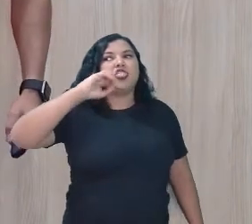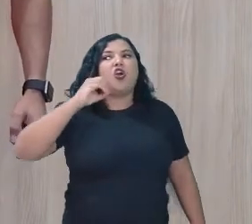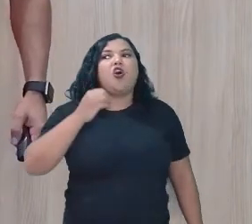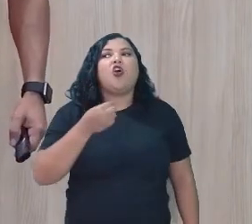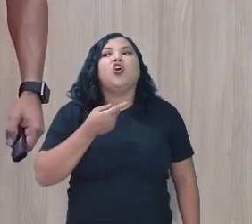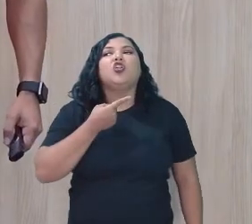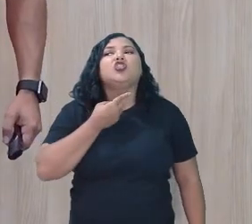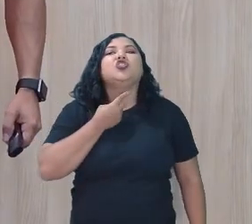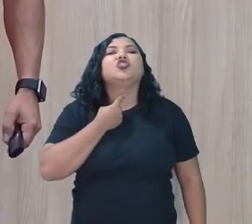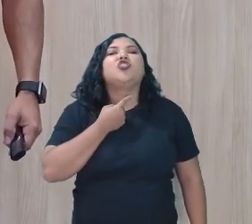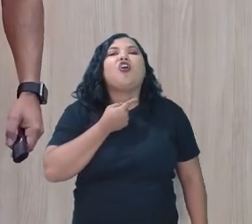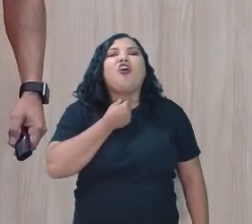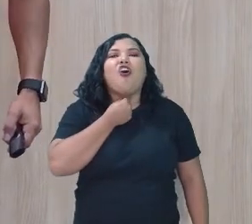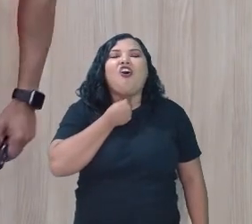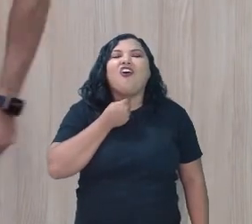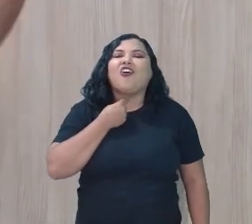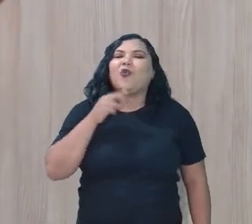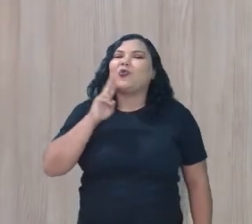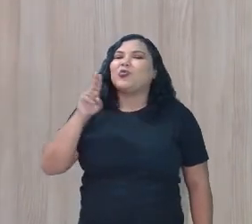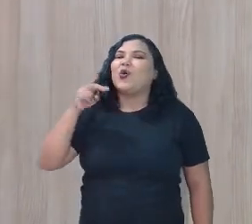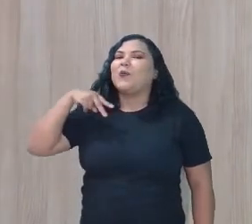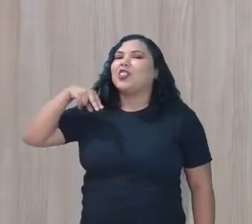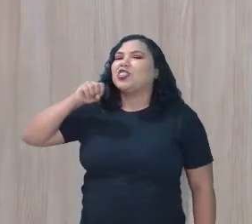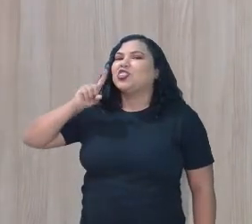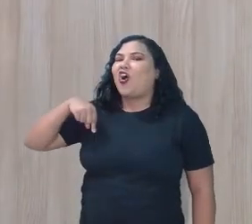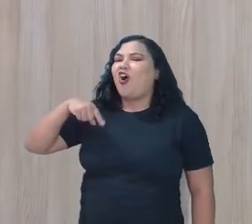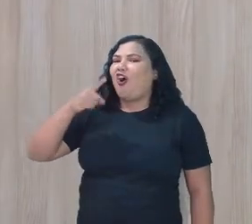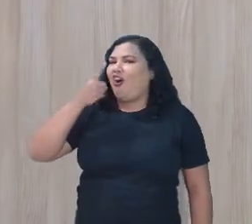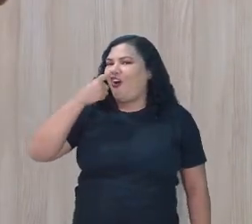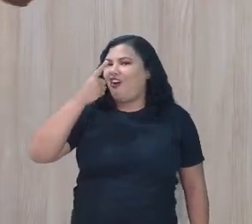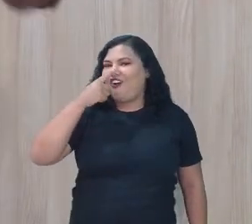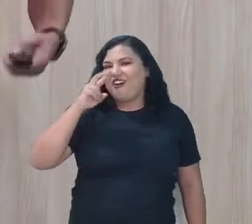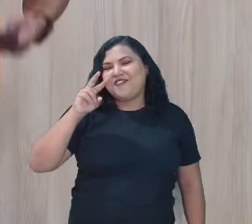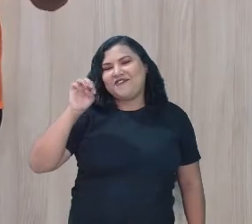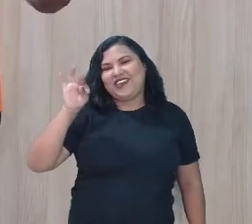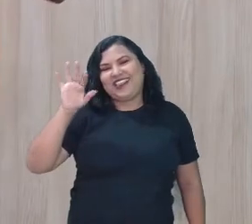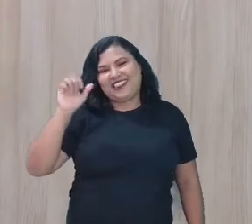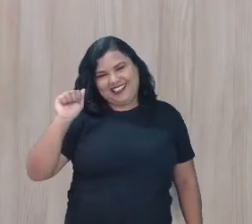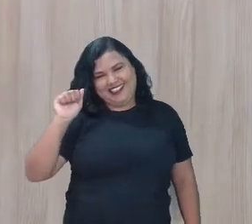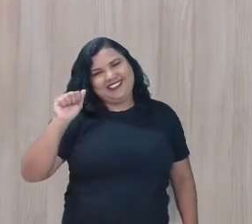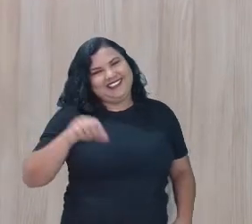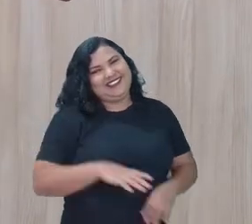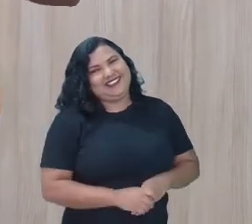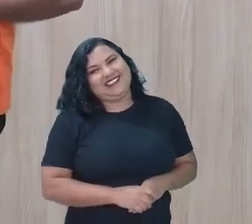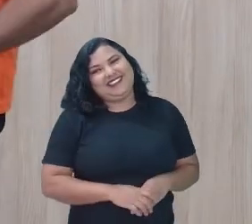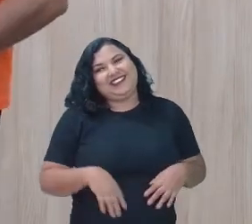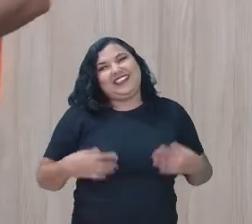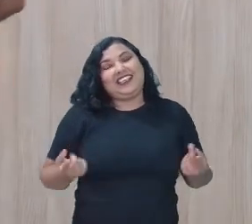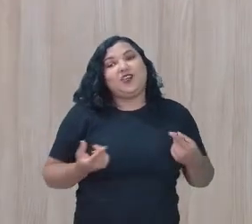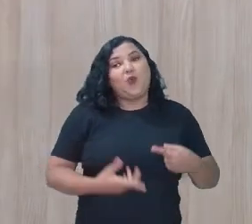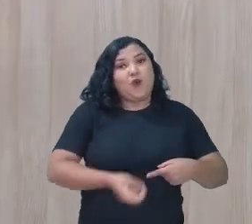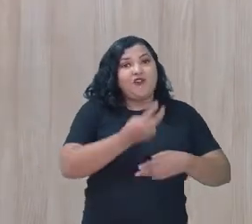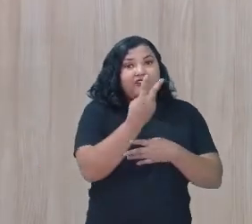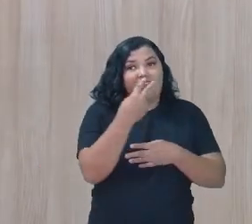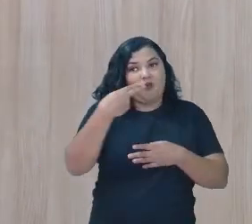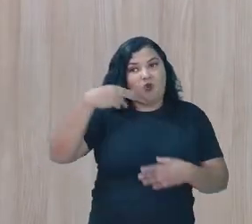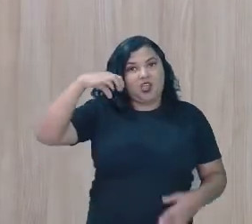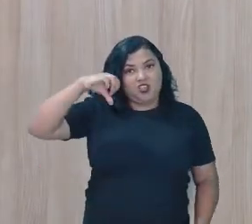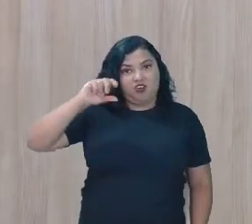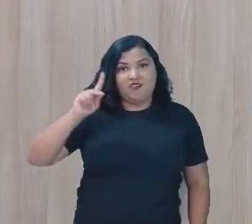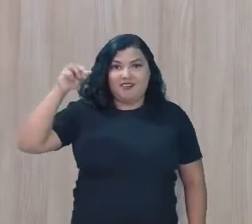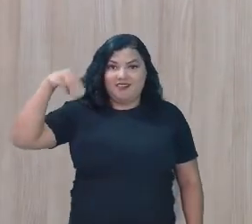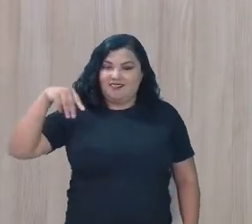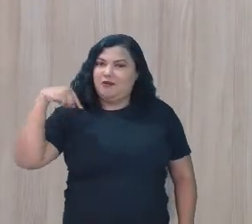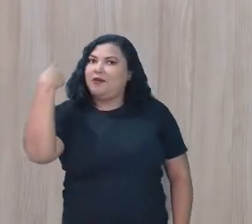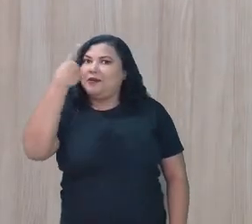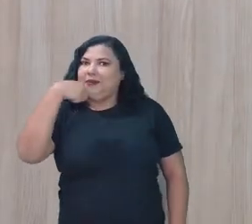brincadeira. 90. Que cara engraçado. Agora, a velocidade deu igual a 9 km por